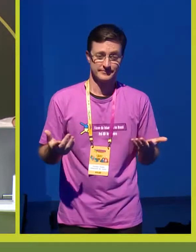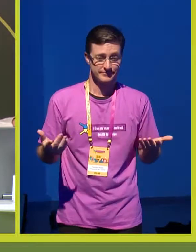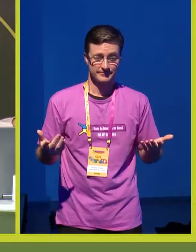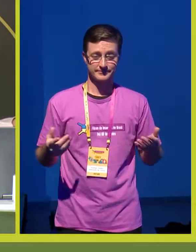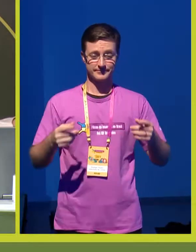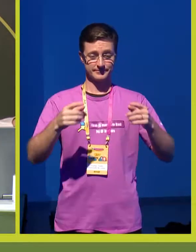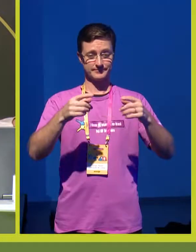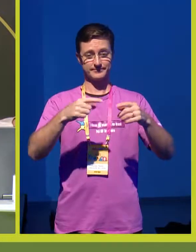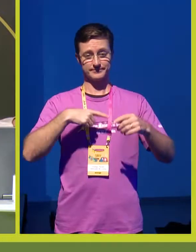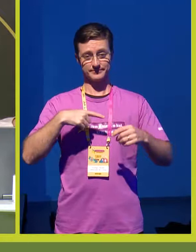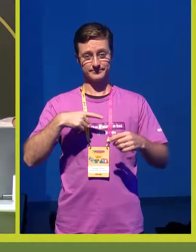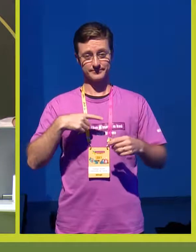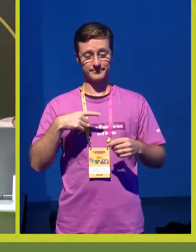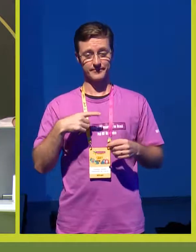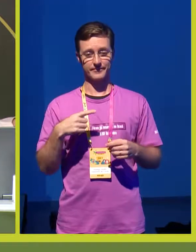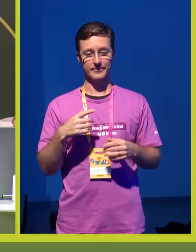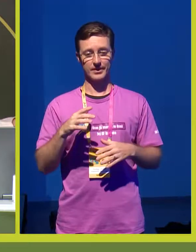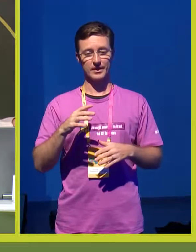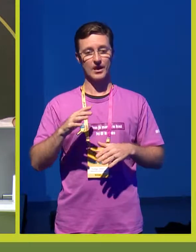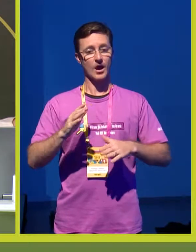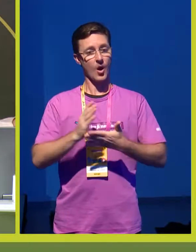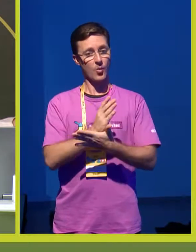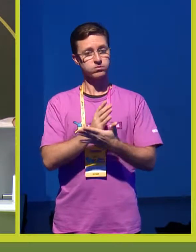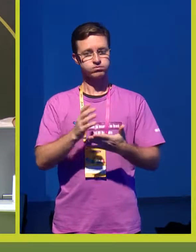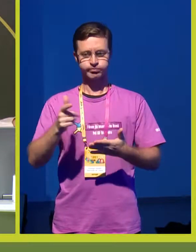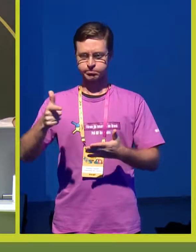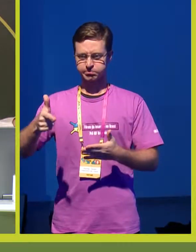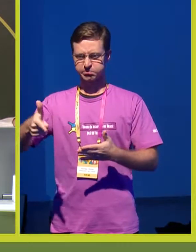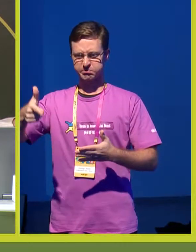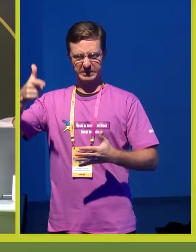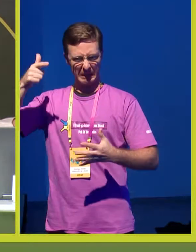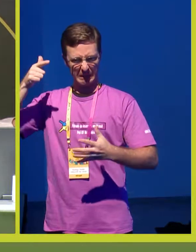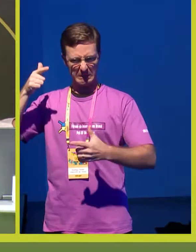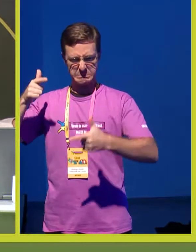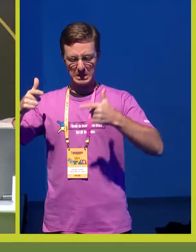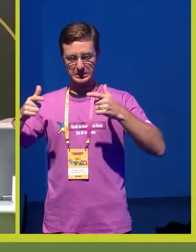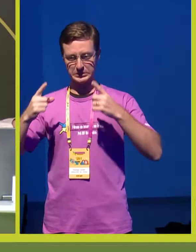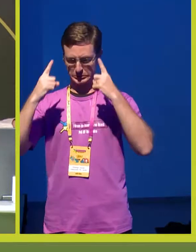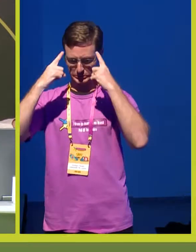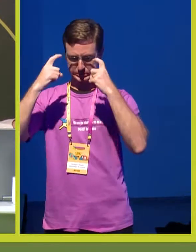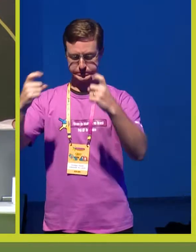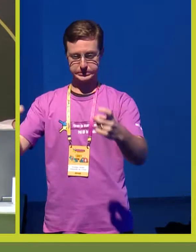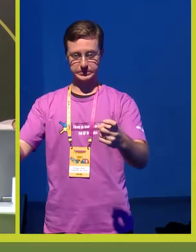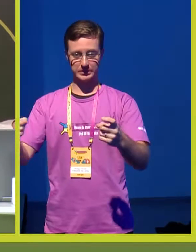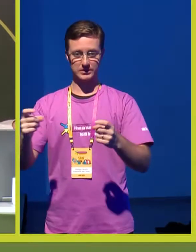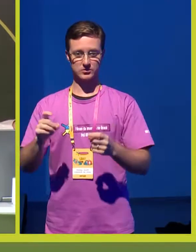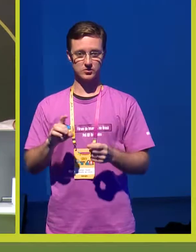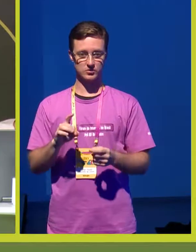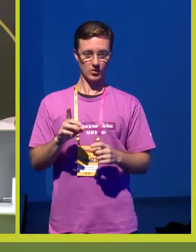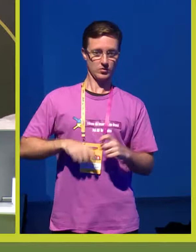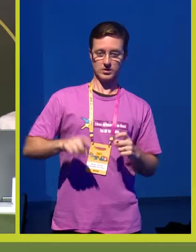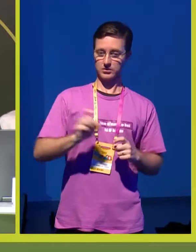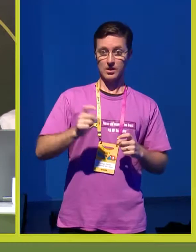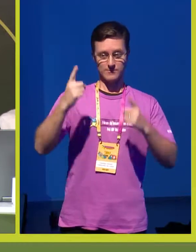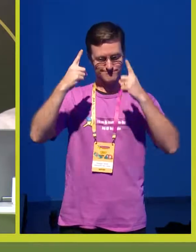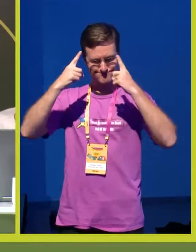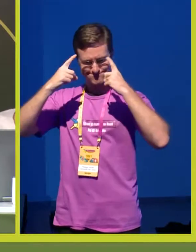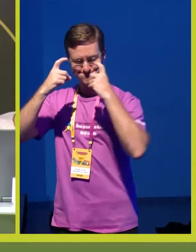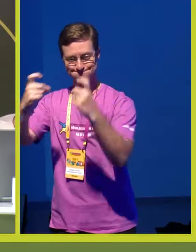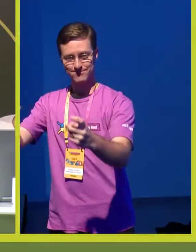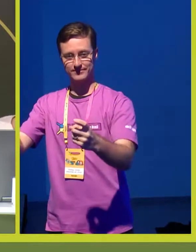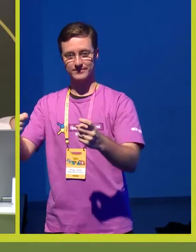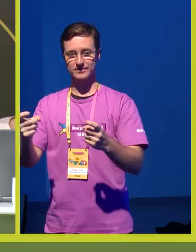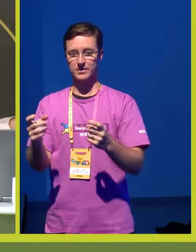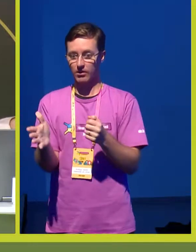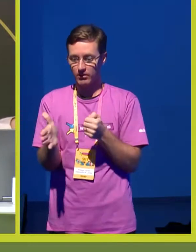ao contrário do que acontece nos crimes violentos, o Estado é que há parte hipossuficiente na relação processual, pois os crimes acontecem na